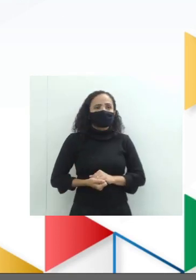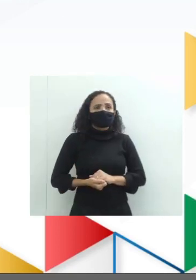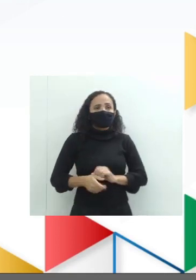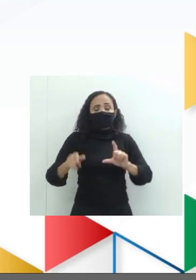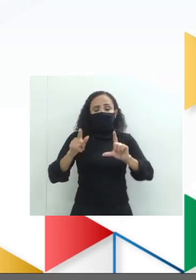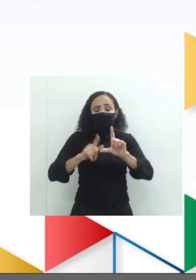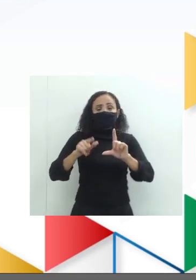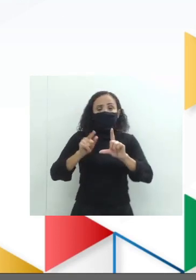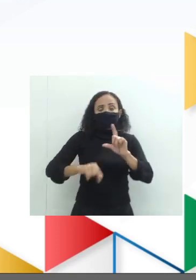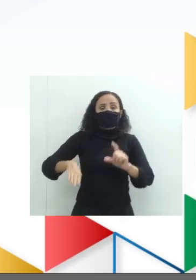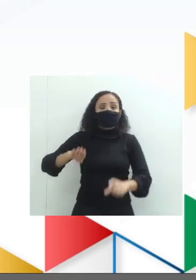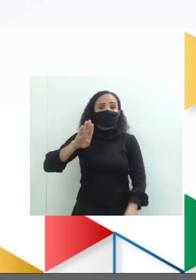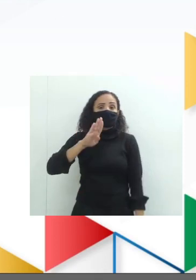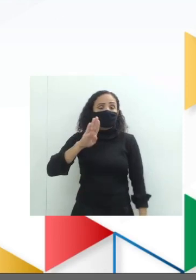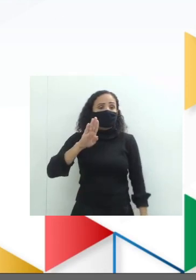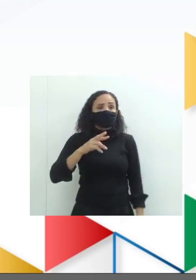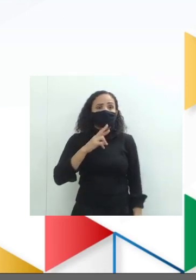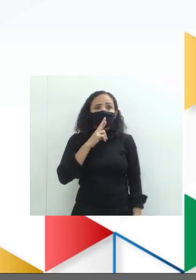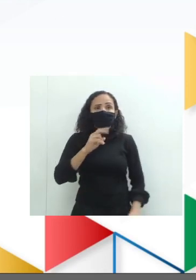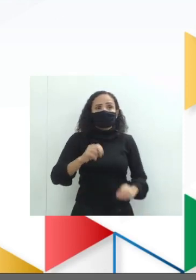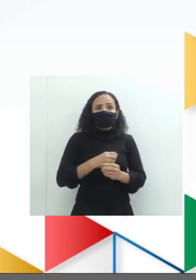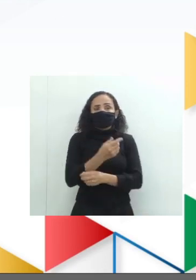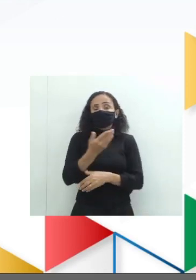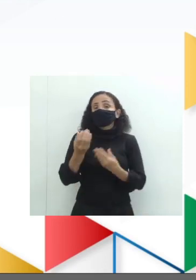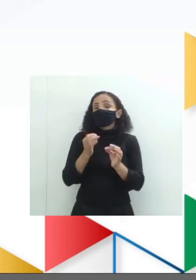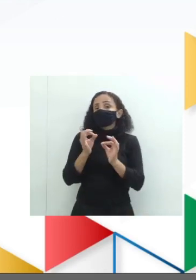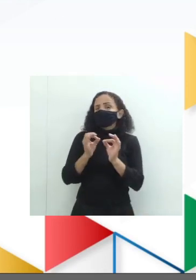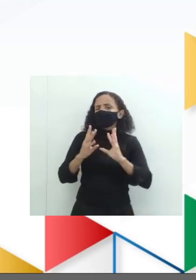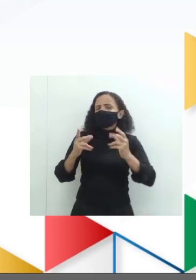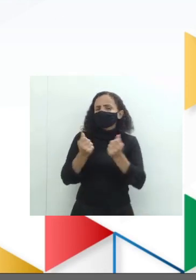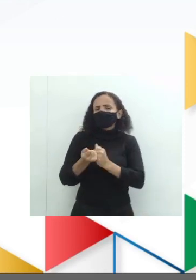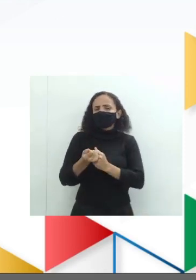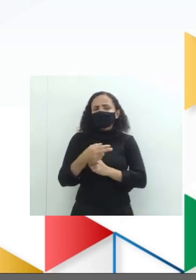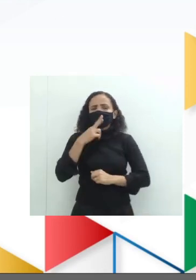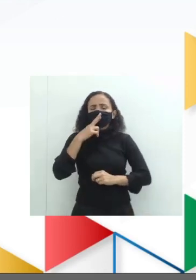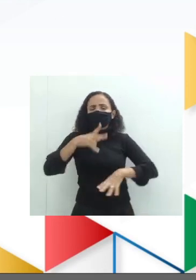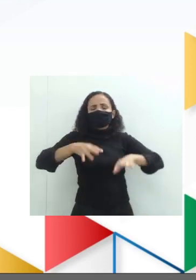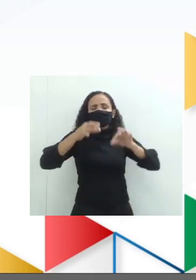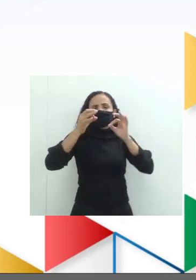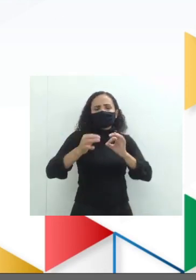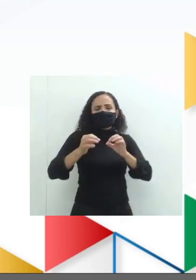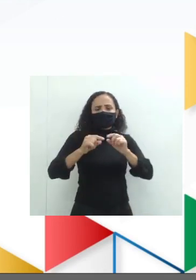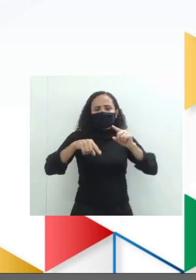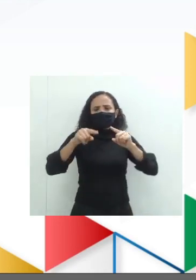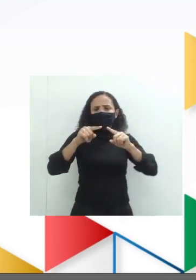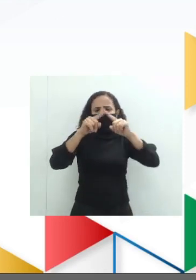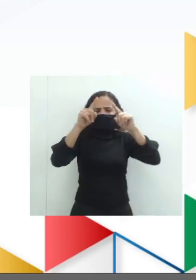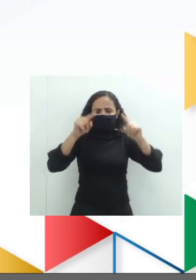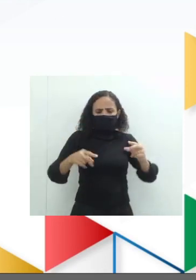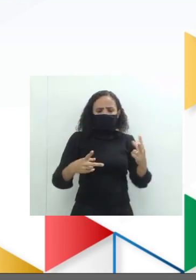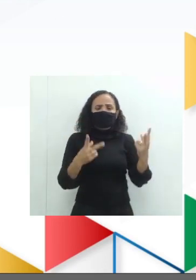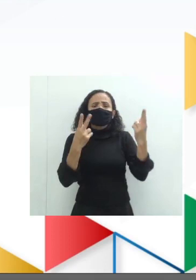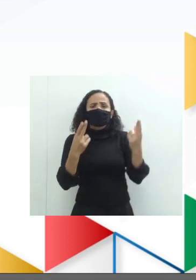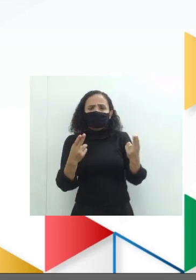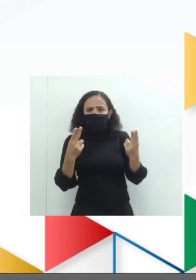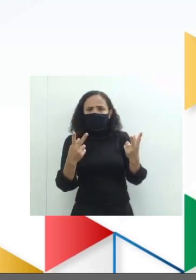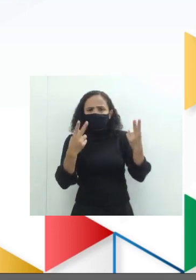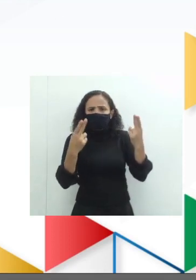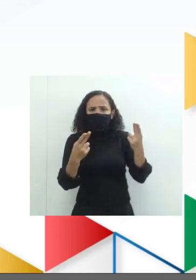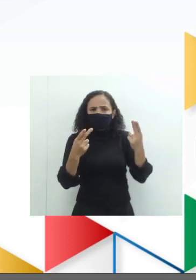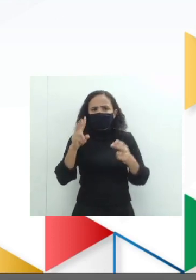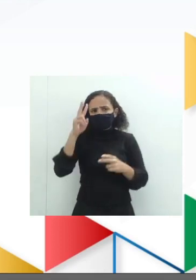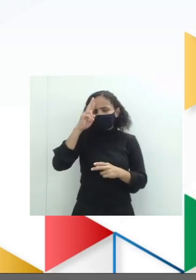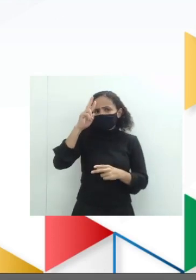Item B. O triângulo equilátero é aquele que tem 3 lados iguais. A gente acabou de fazer essa questão aí da